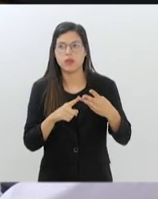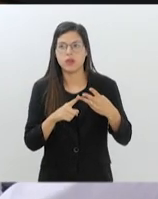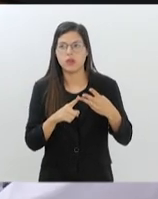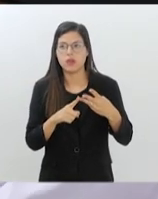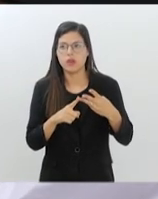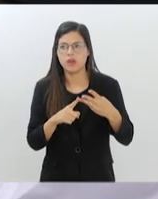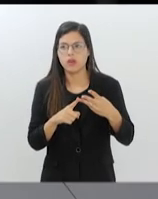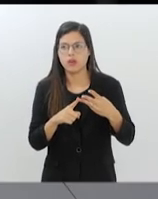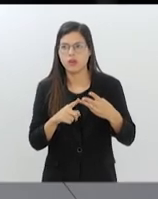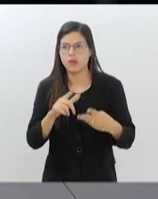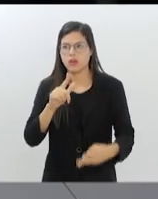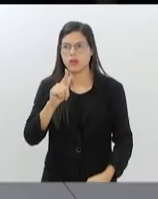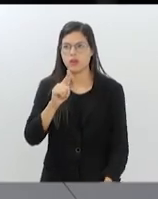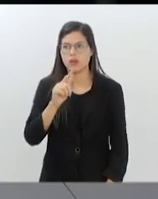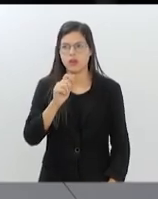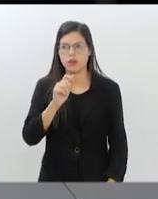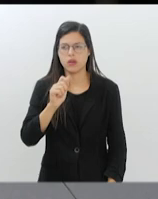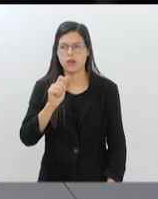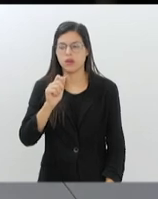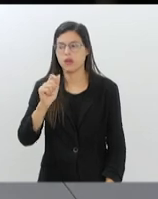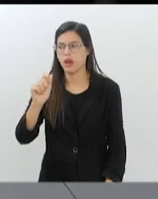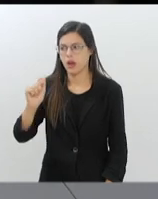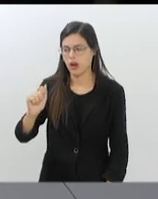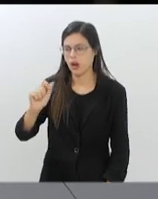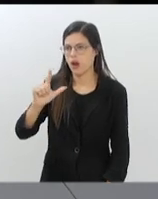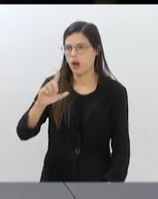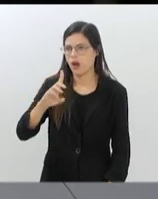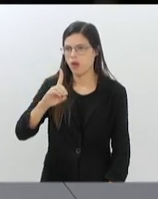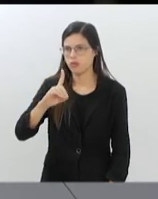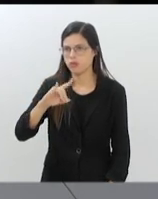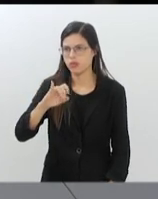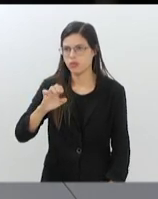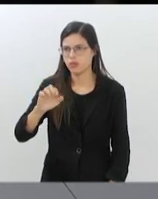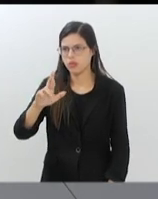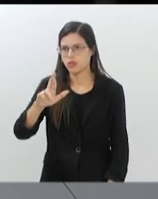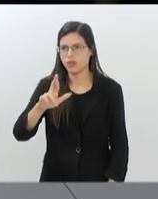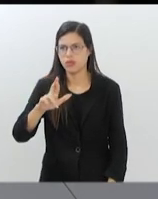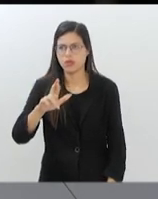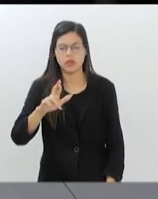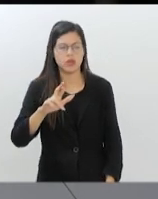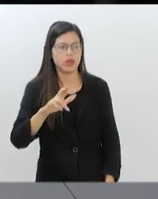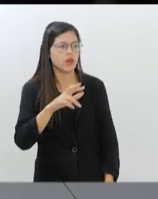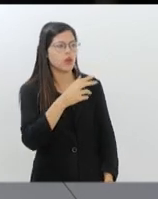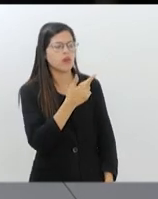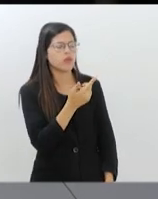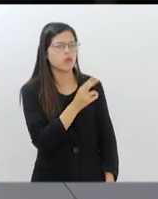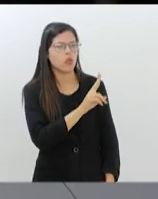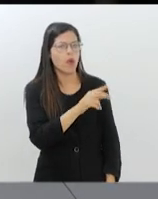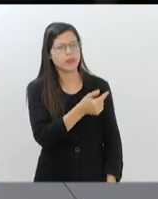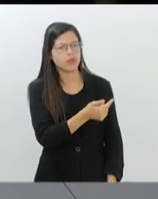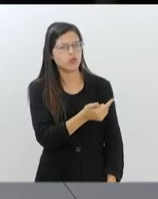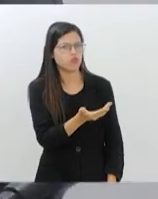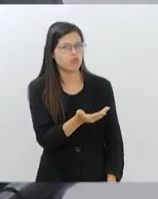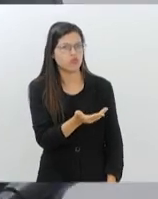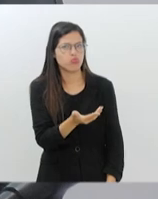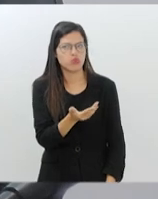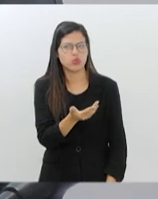o primeiro nome gald sobrenome não não saberia dizer certo